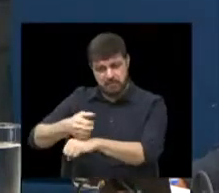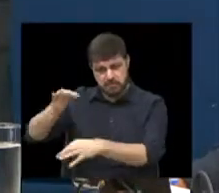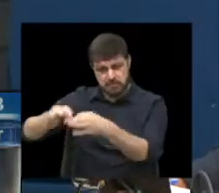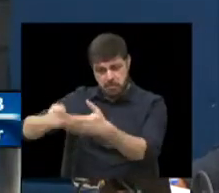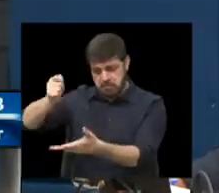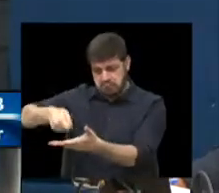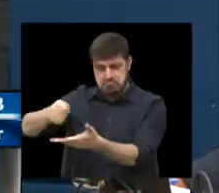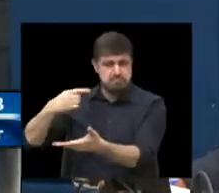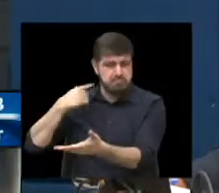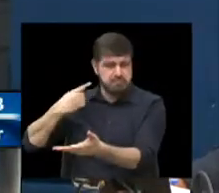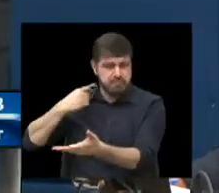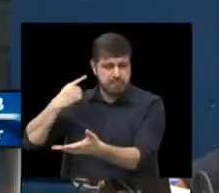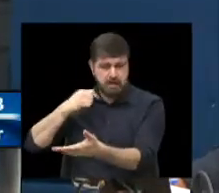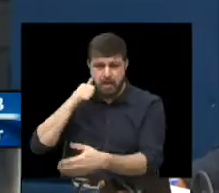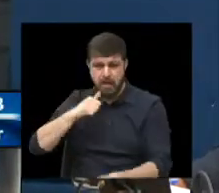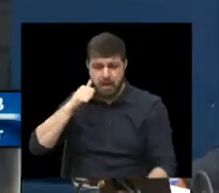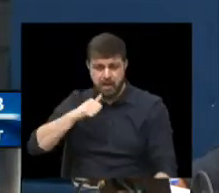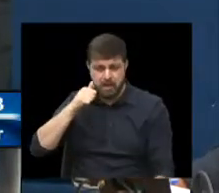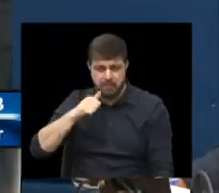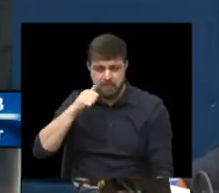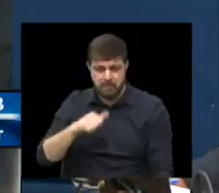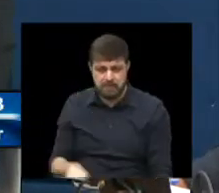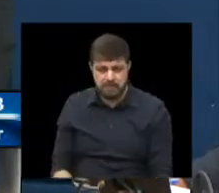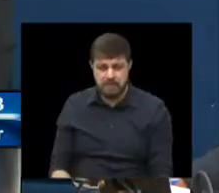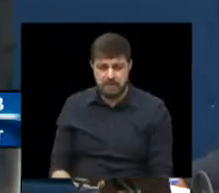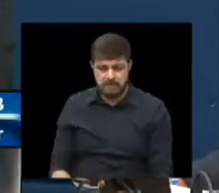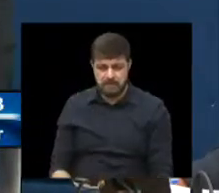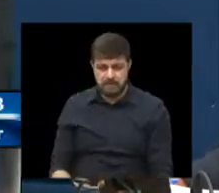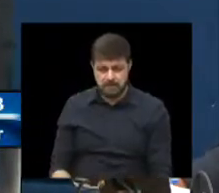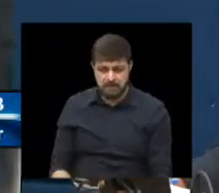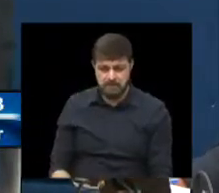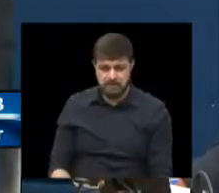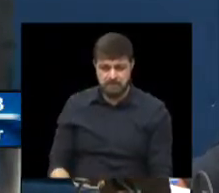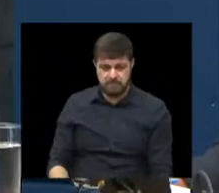Linedine Helena Poteiro dos Santos.